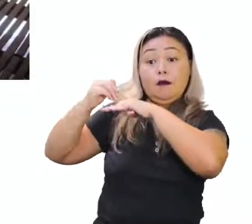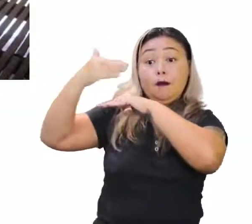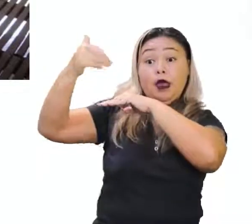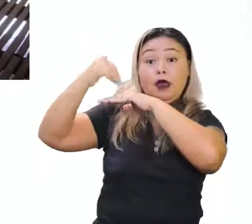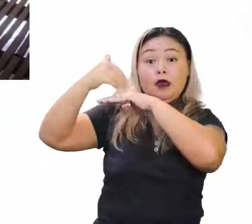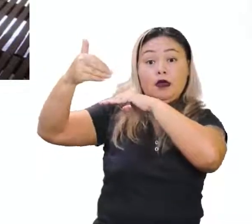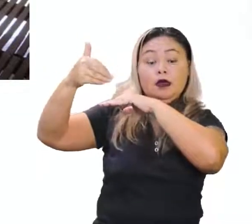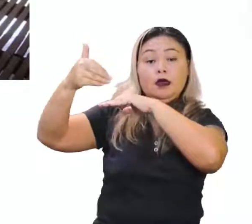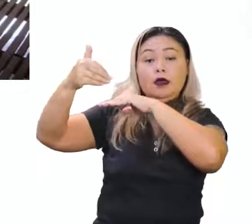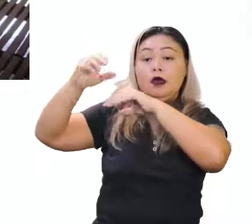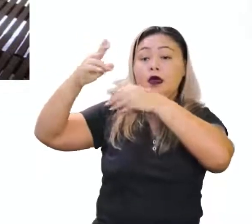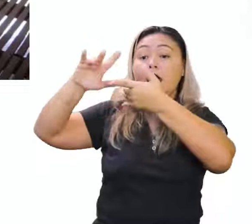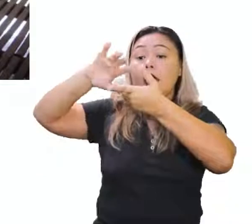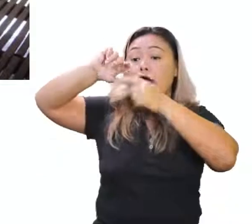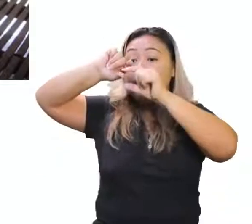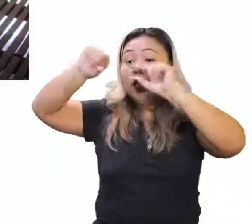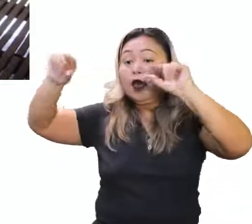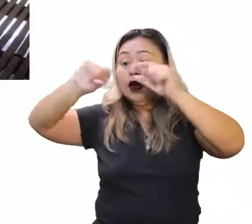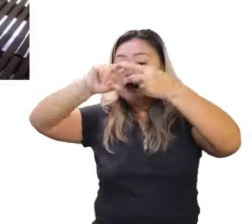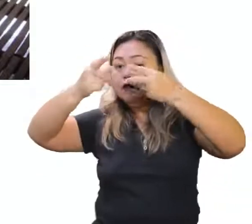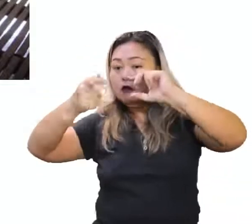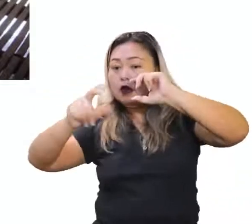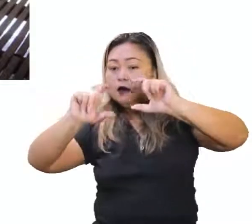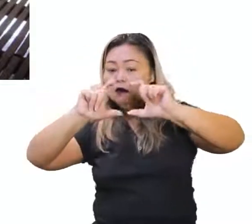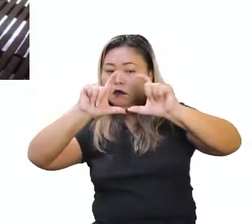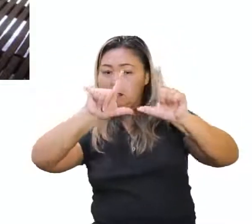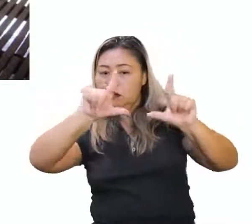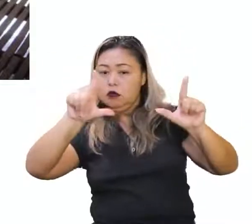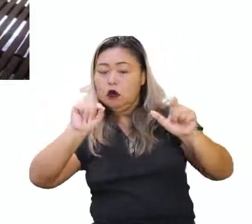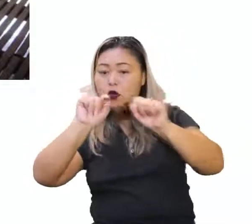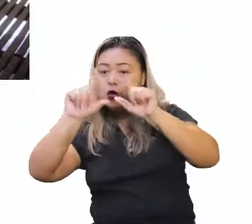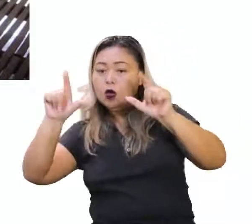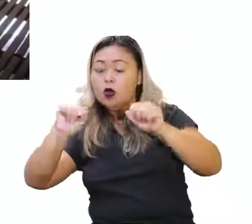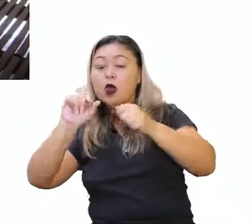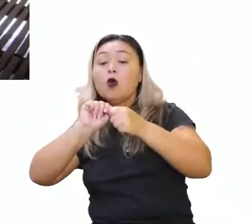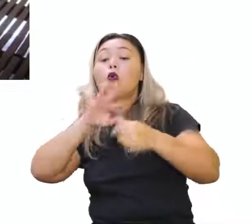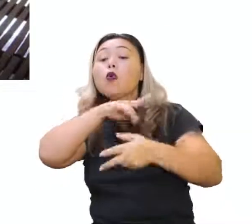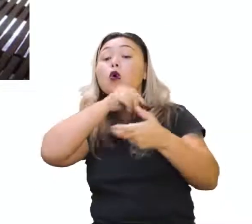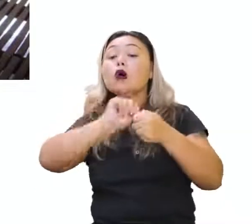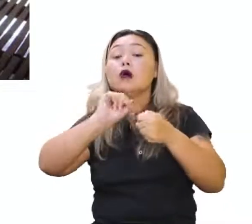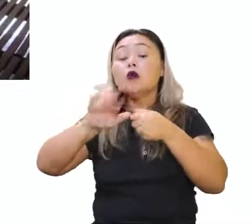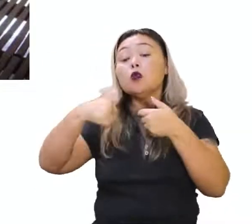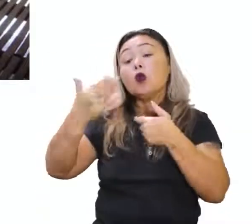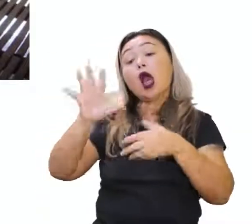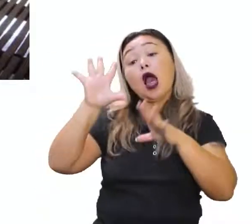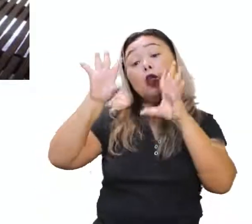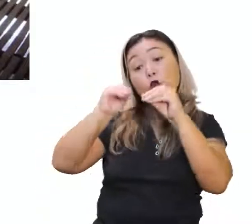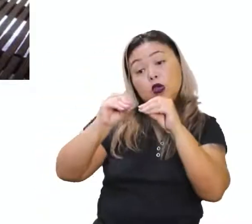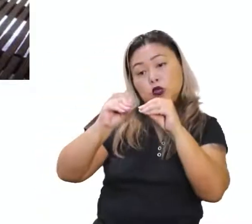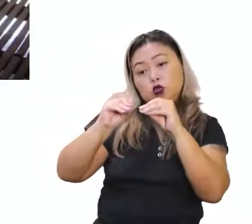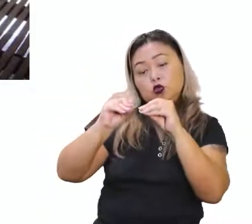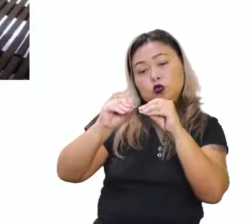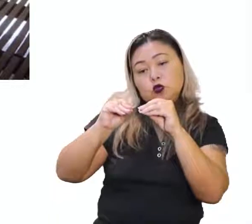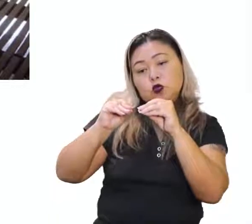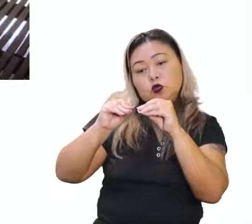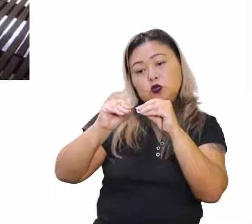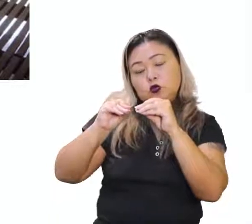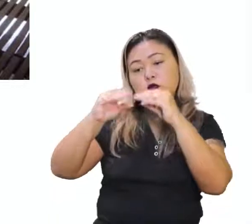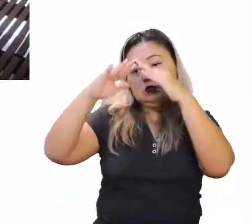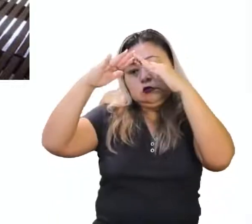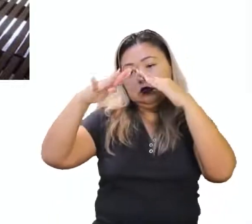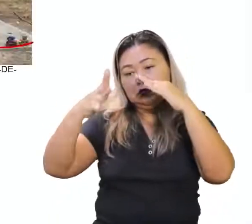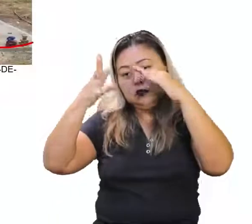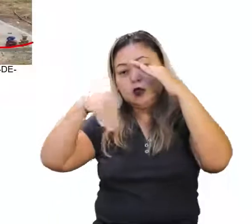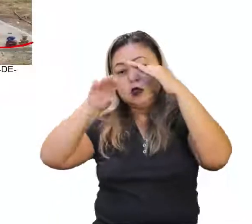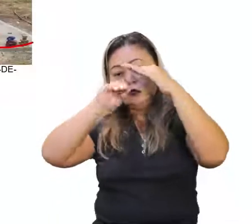cima do aprisco, ele é ripado, tem brechas. O animal fica aqui em cima, pessoal, à noite. O abrigo do